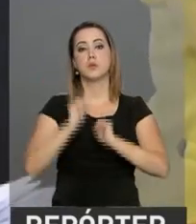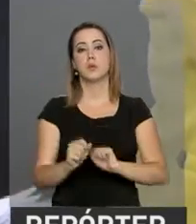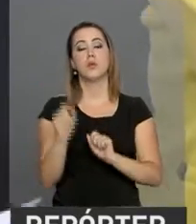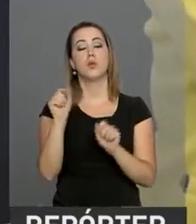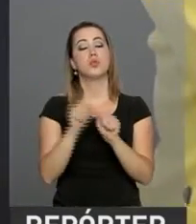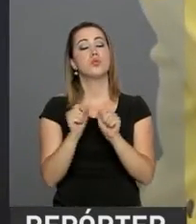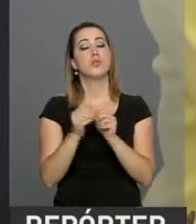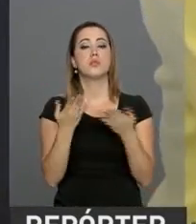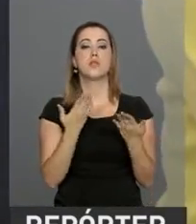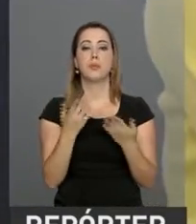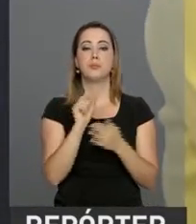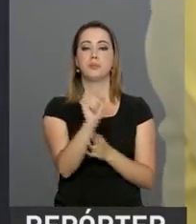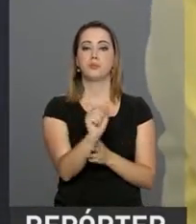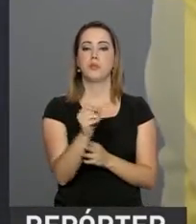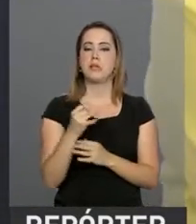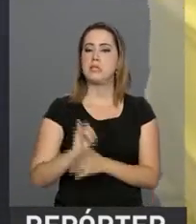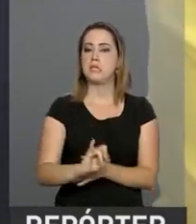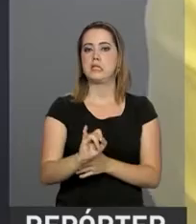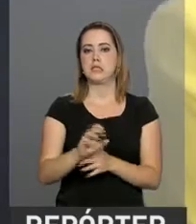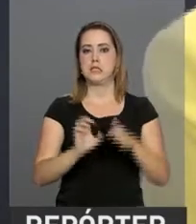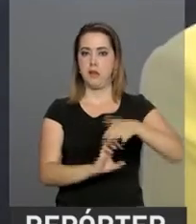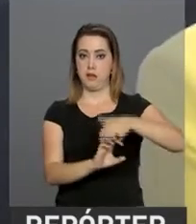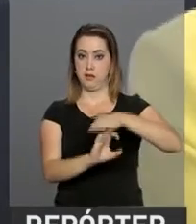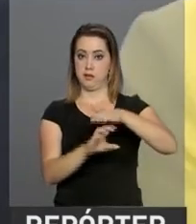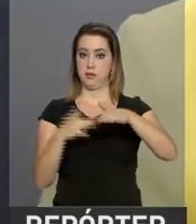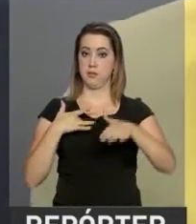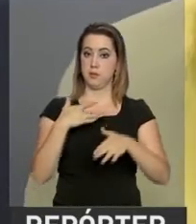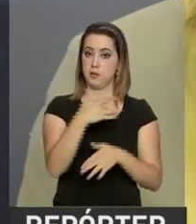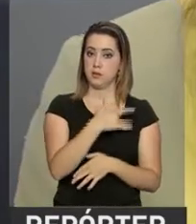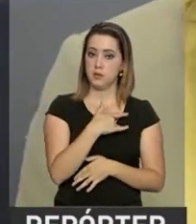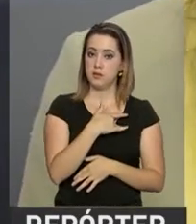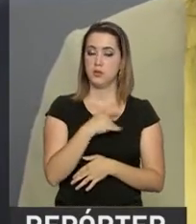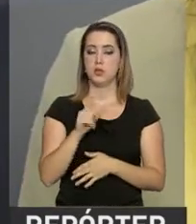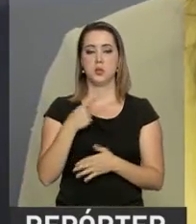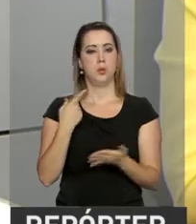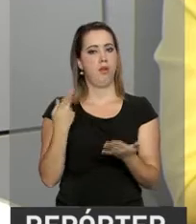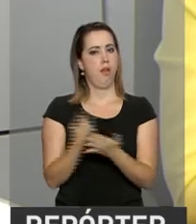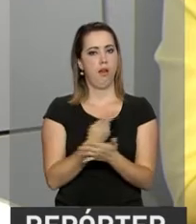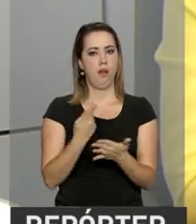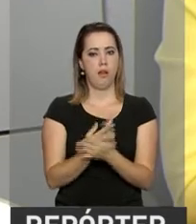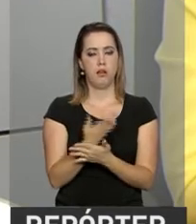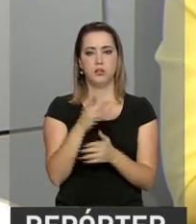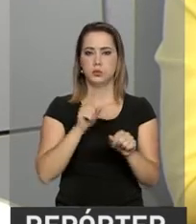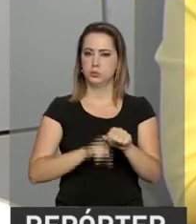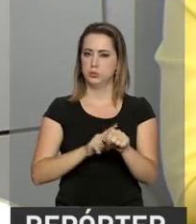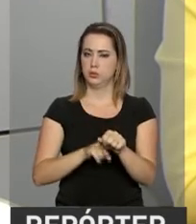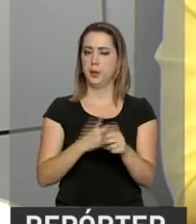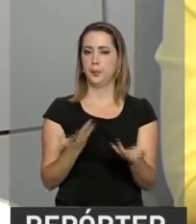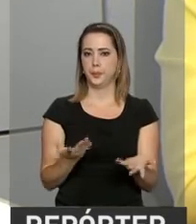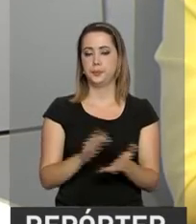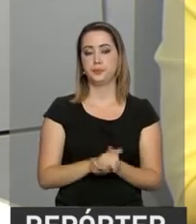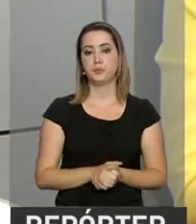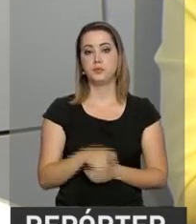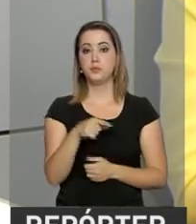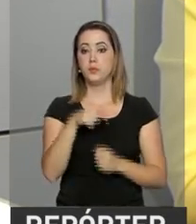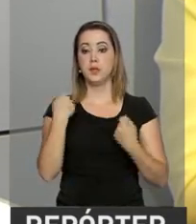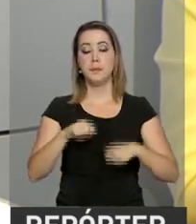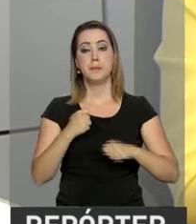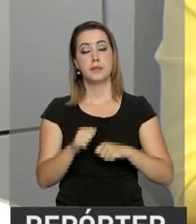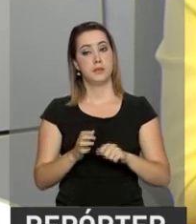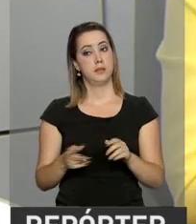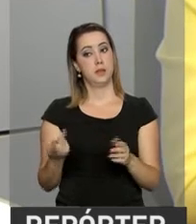planos de saúde caso as operadoras não cumpram os prazos estabelecidos o consumidor deve procurar a sua